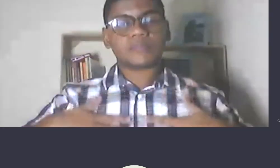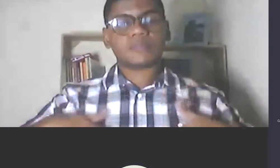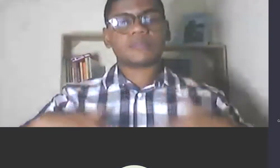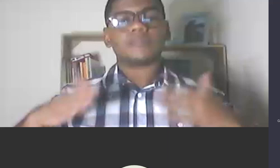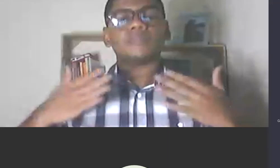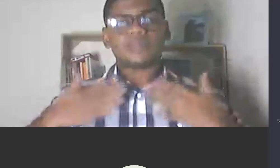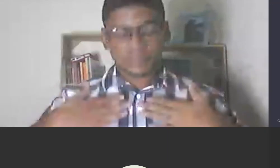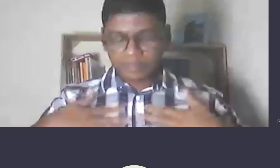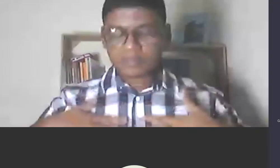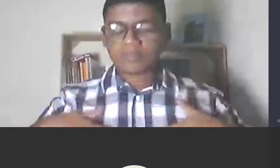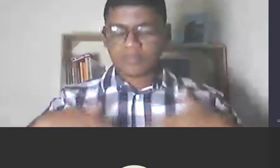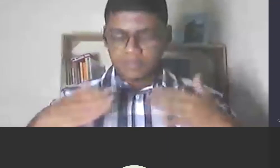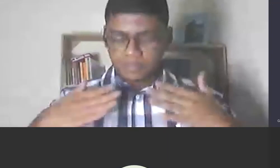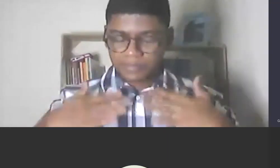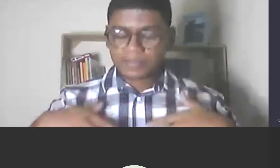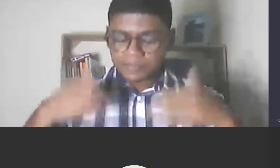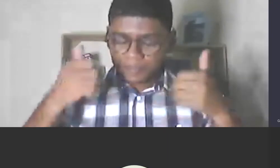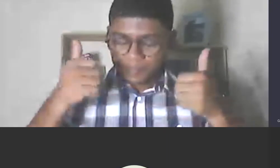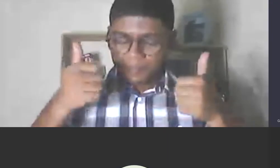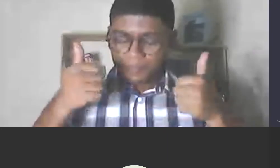Calma. Acalmar.